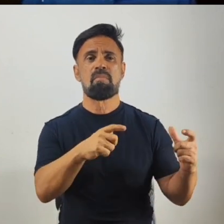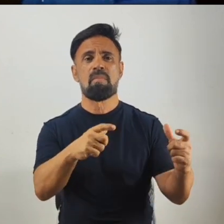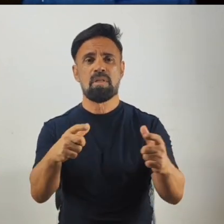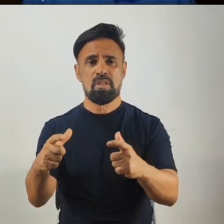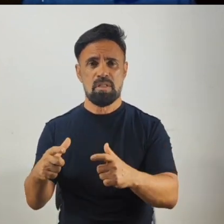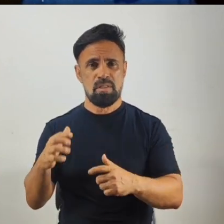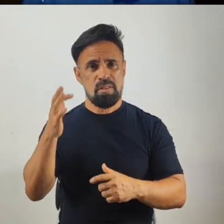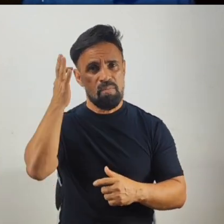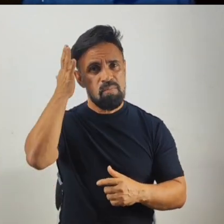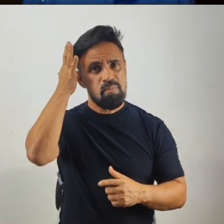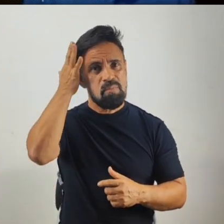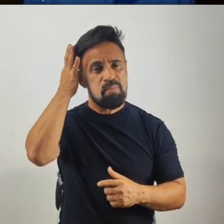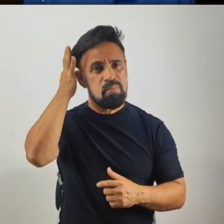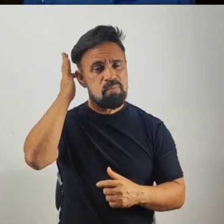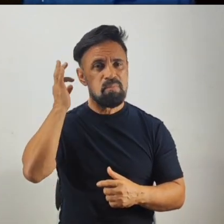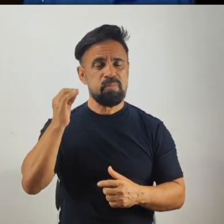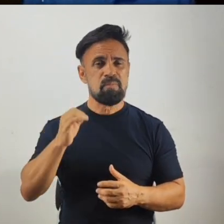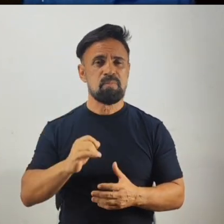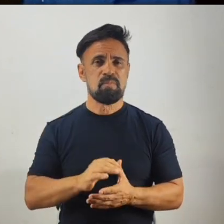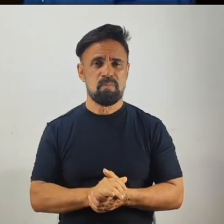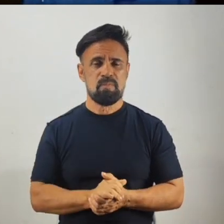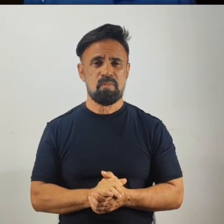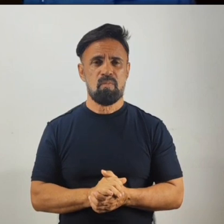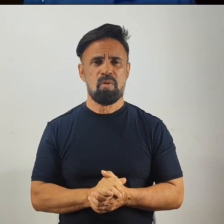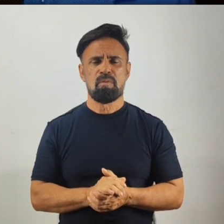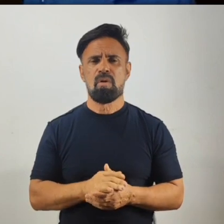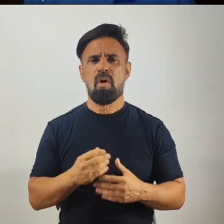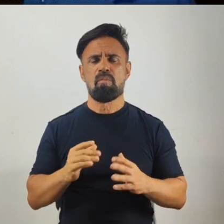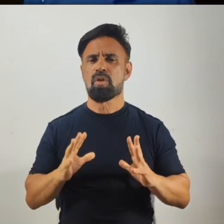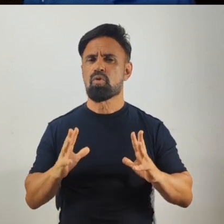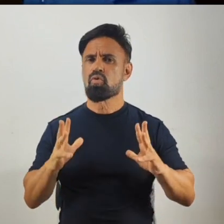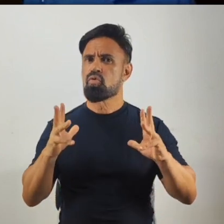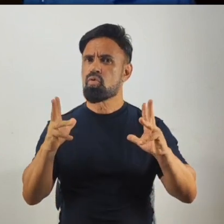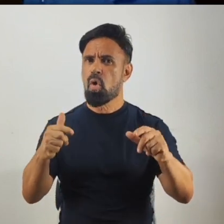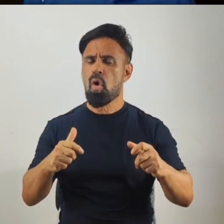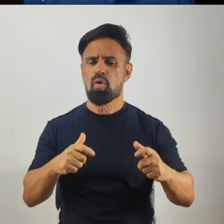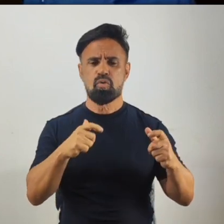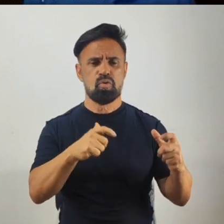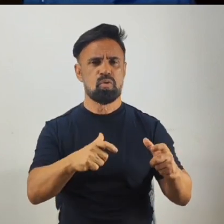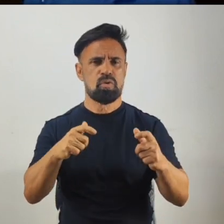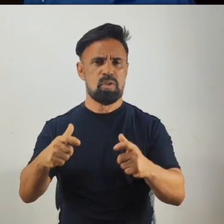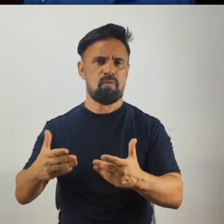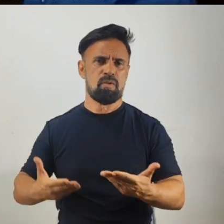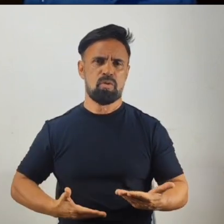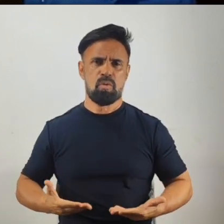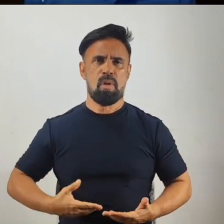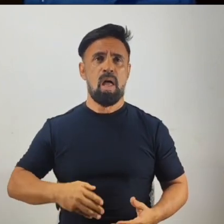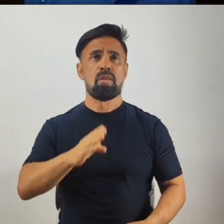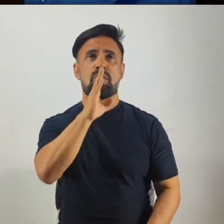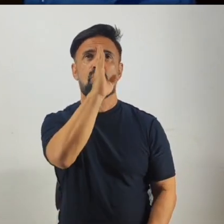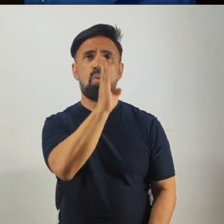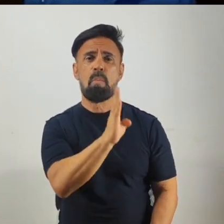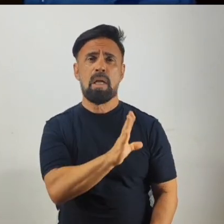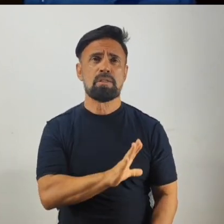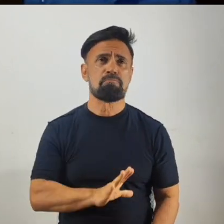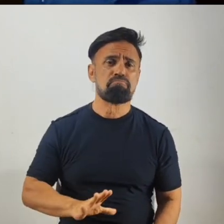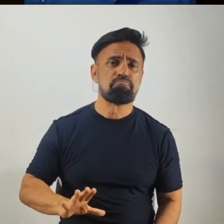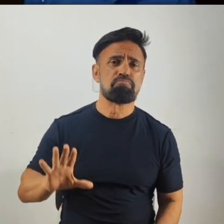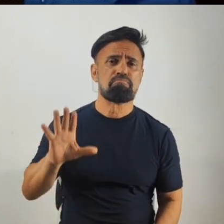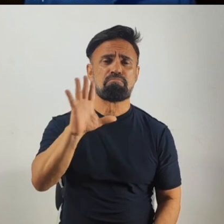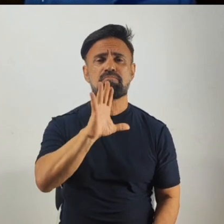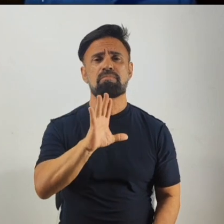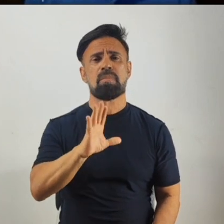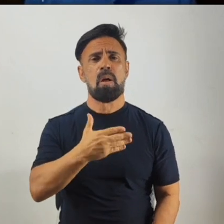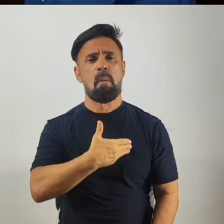Qual é a abrangência? Então, esse regulamento técnico ele se aplica a todos os serviços de saúde